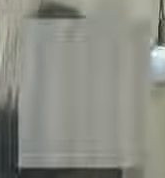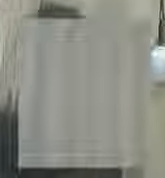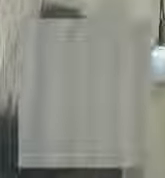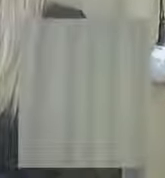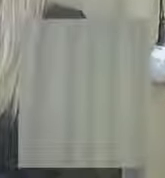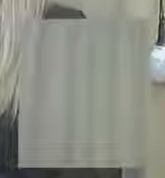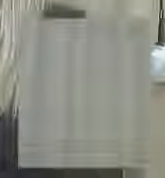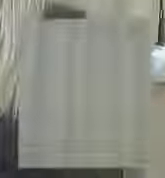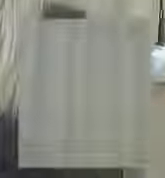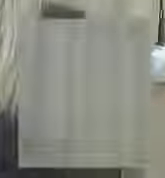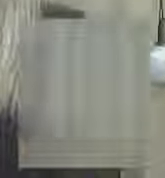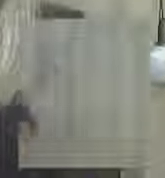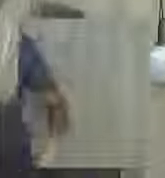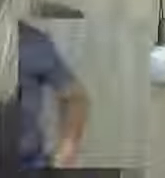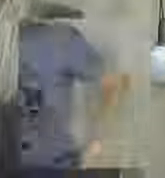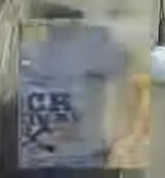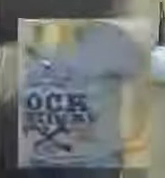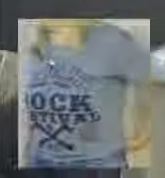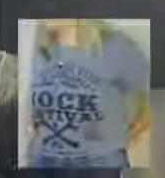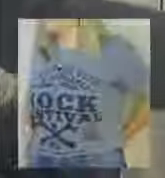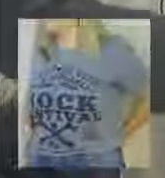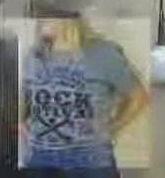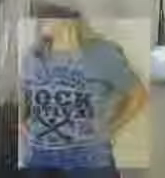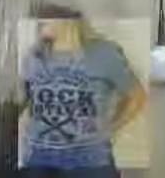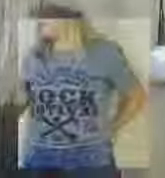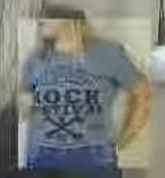Alessandra, desse mundo,